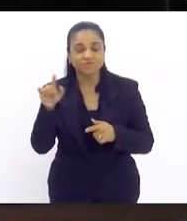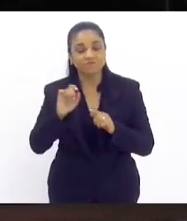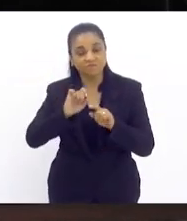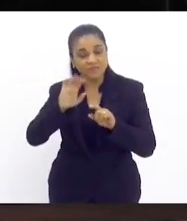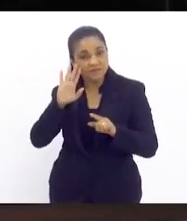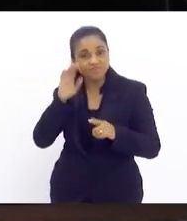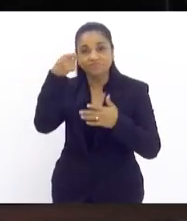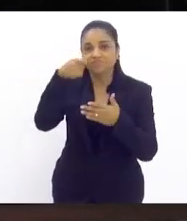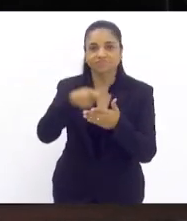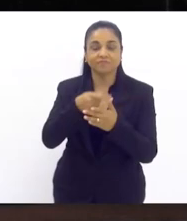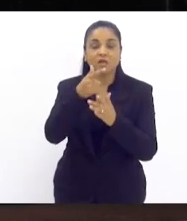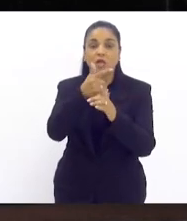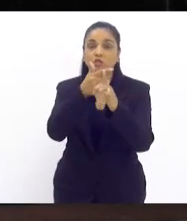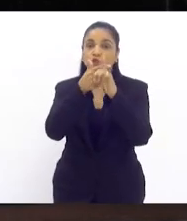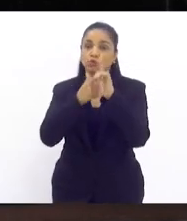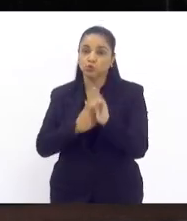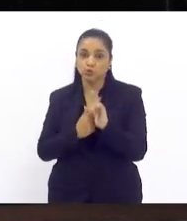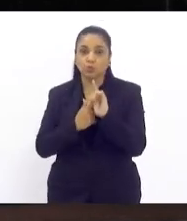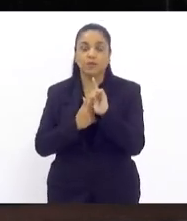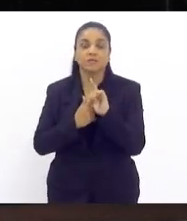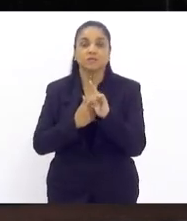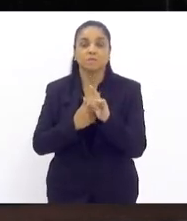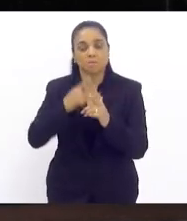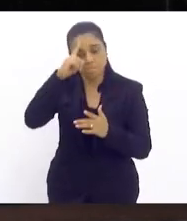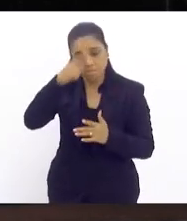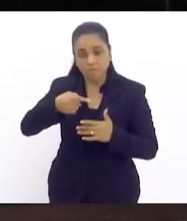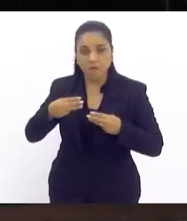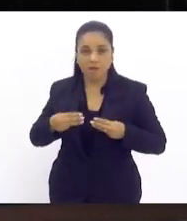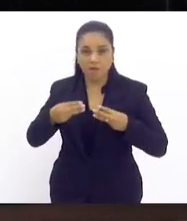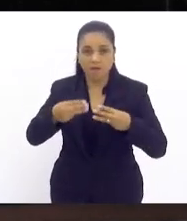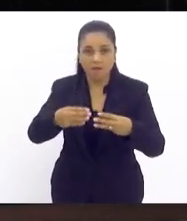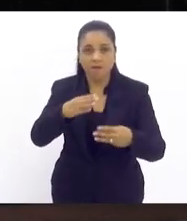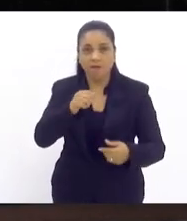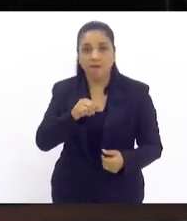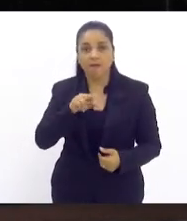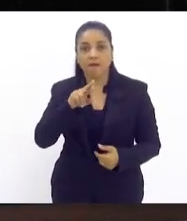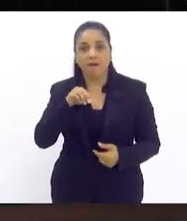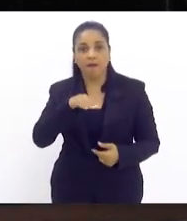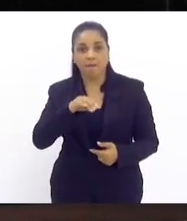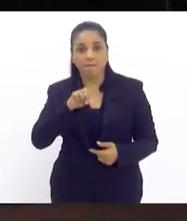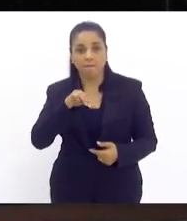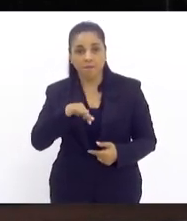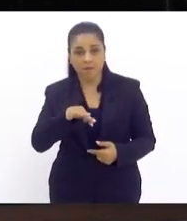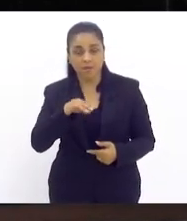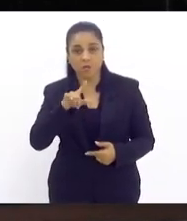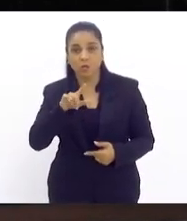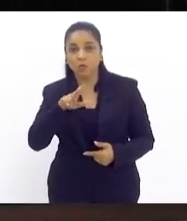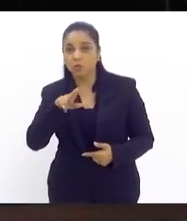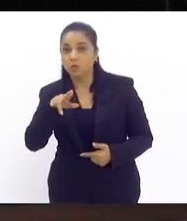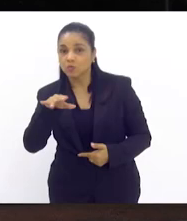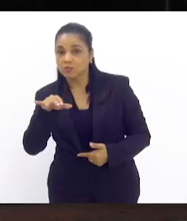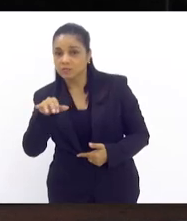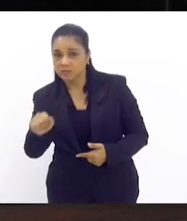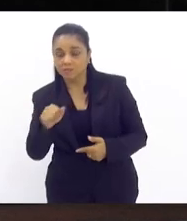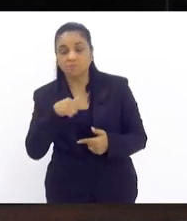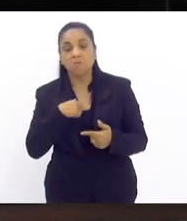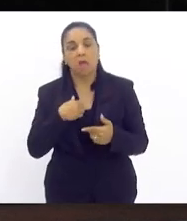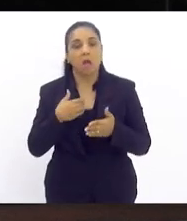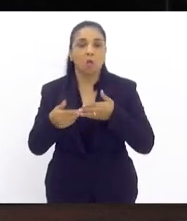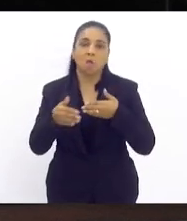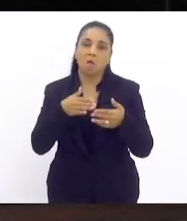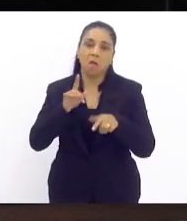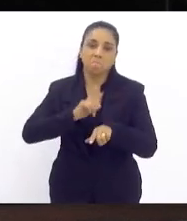encontra suspensa por ordem da ministra Carmen Lúcia, mas que a qualquer momento ela pode ser